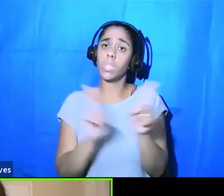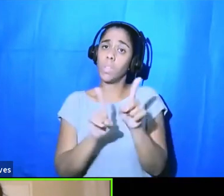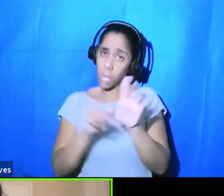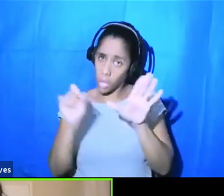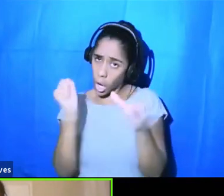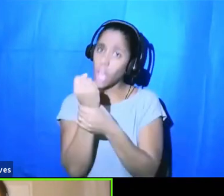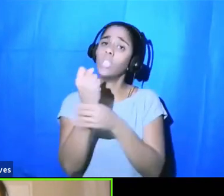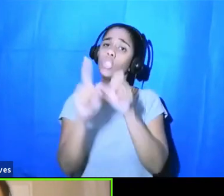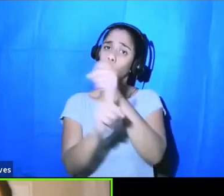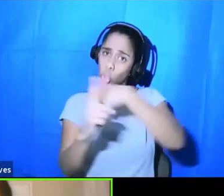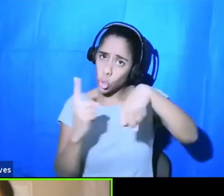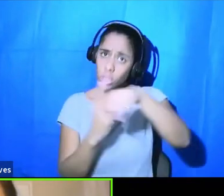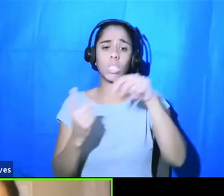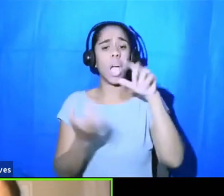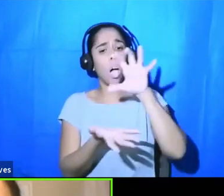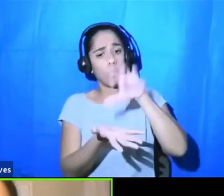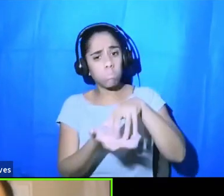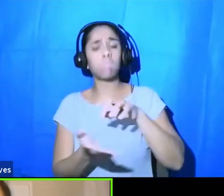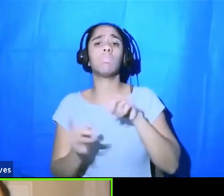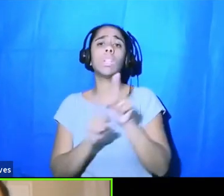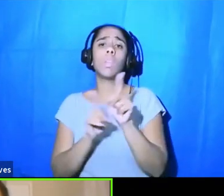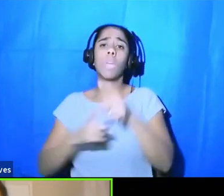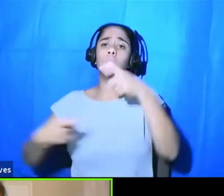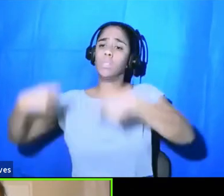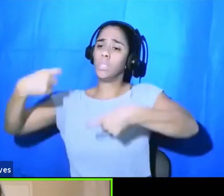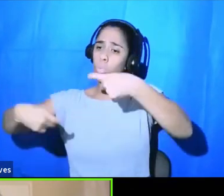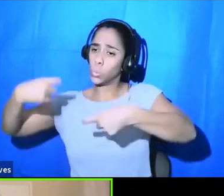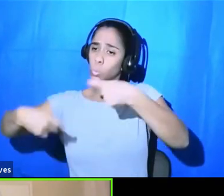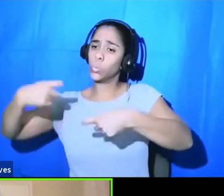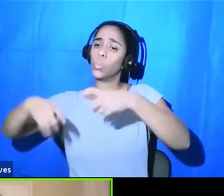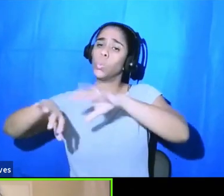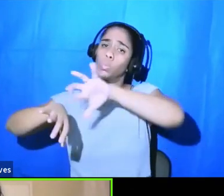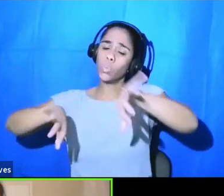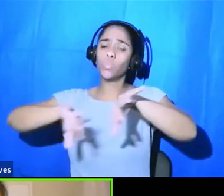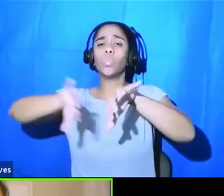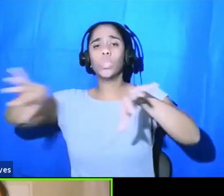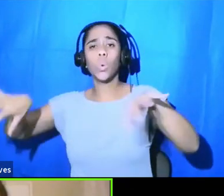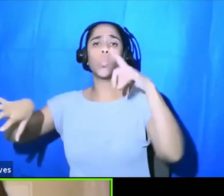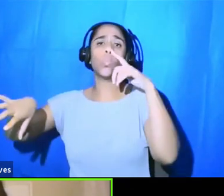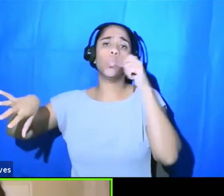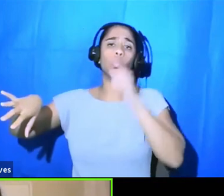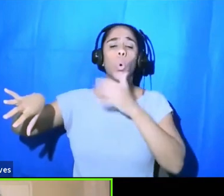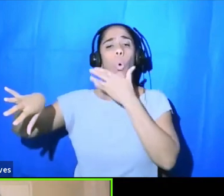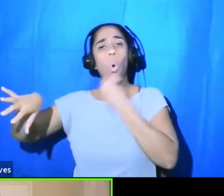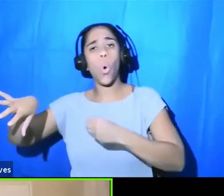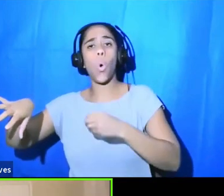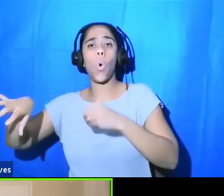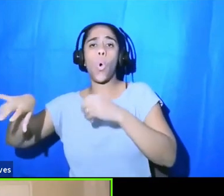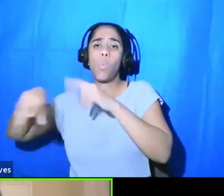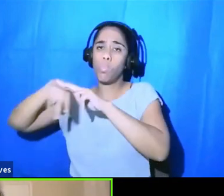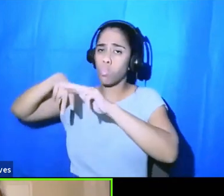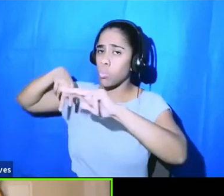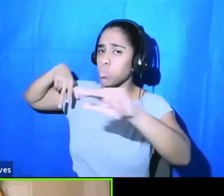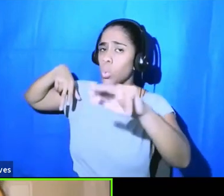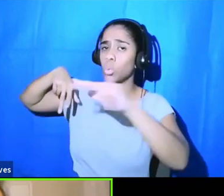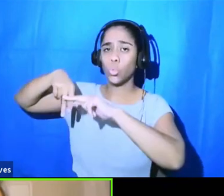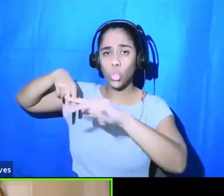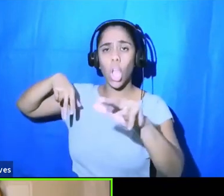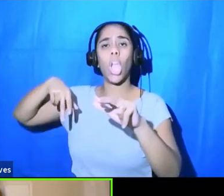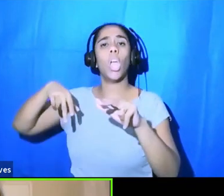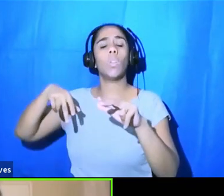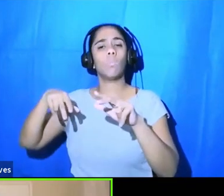divisão sexual do trabalho que organiza essa asimetria e essas condições